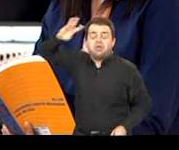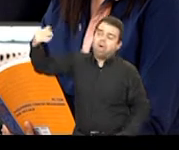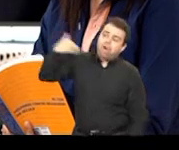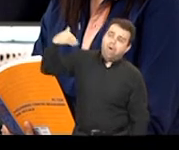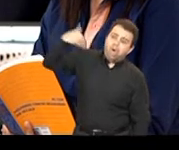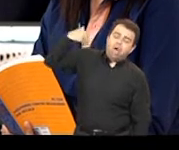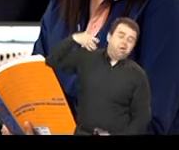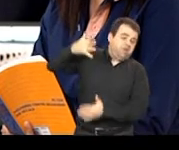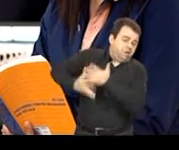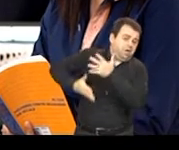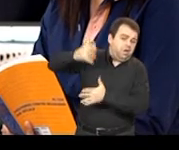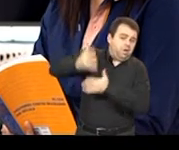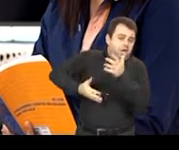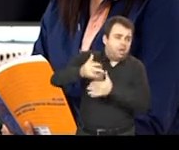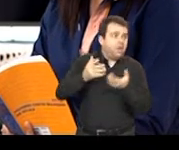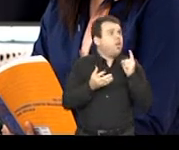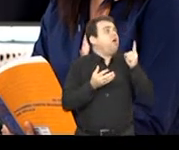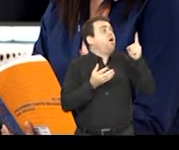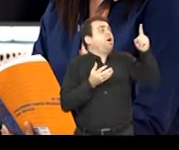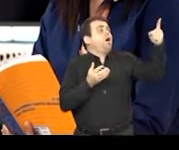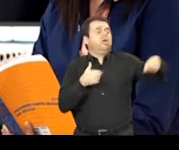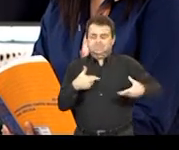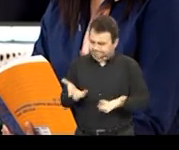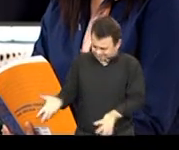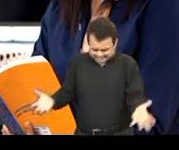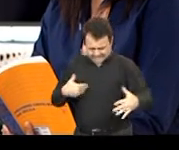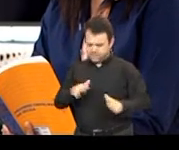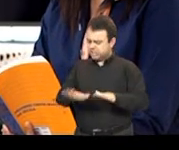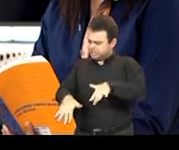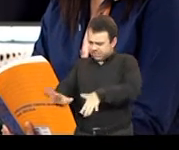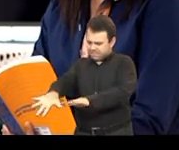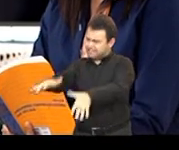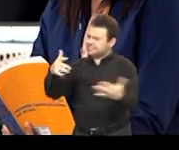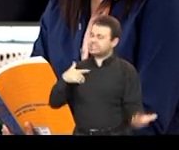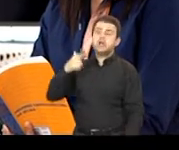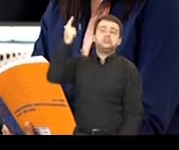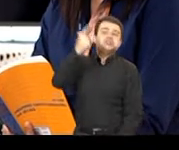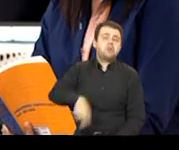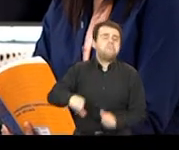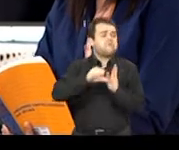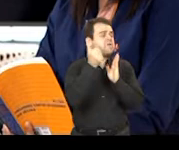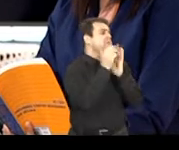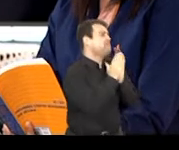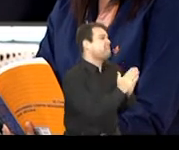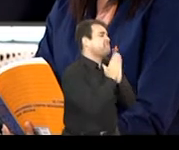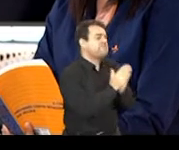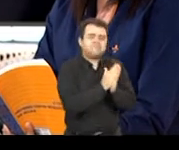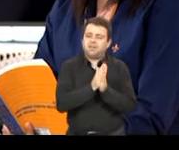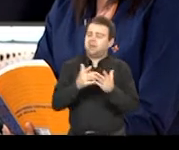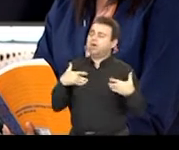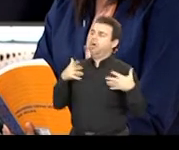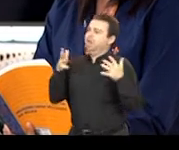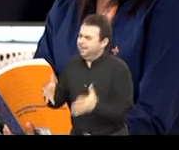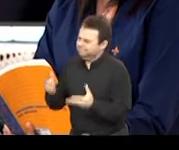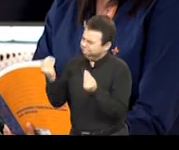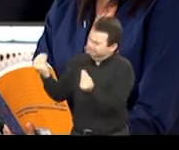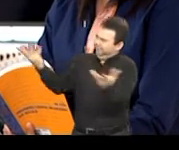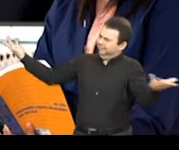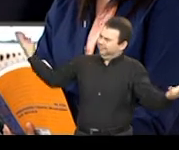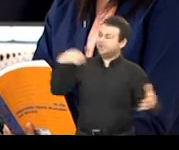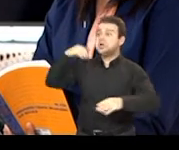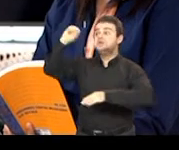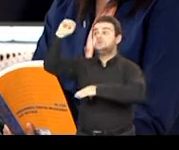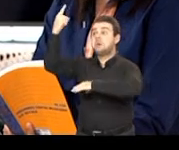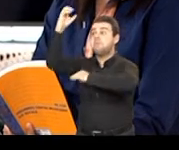me faz vir de longe para essa buraqueira, só mais uma vez, só mais uma e para quê? Para ver o